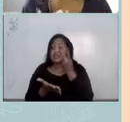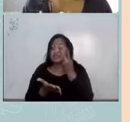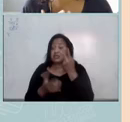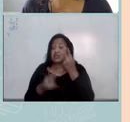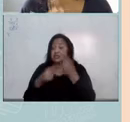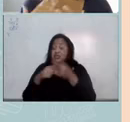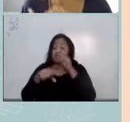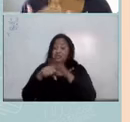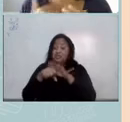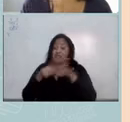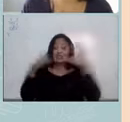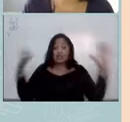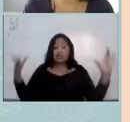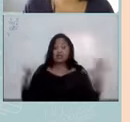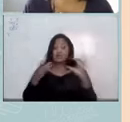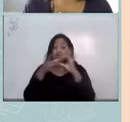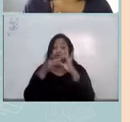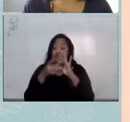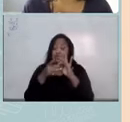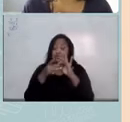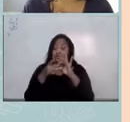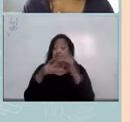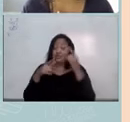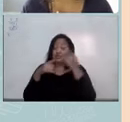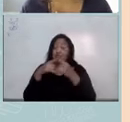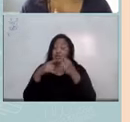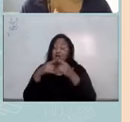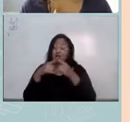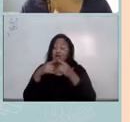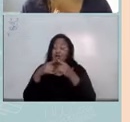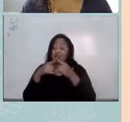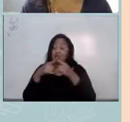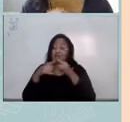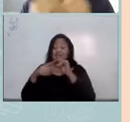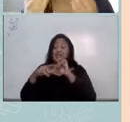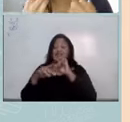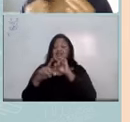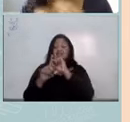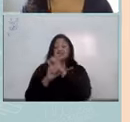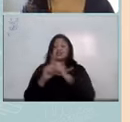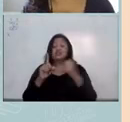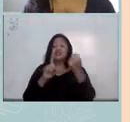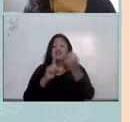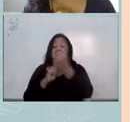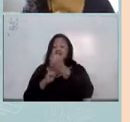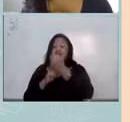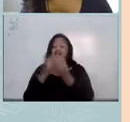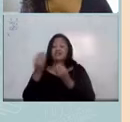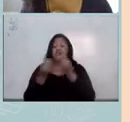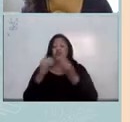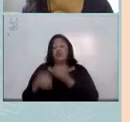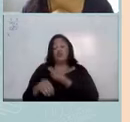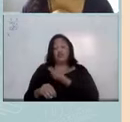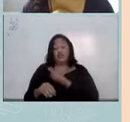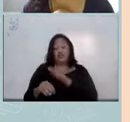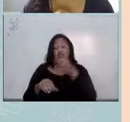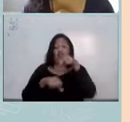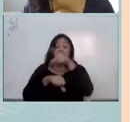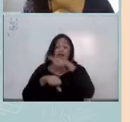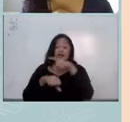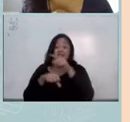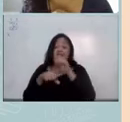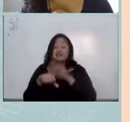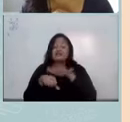diretamente relacionadas a essas condições socioeconômicas. São doenças que vão ocorrer justamente em países mais pobres, em países